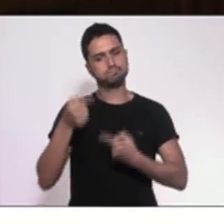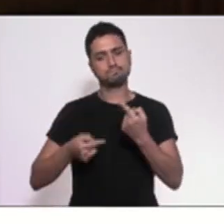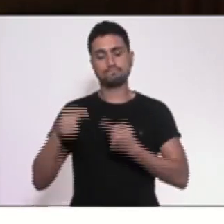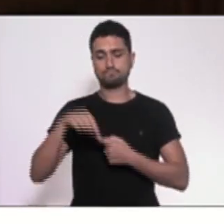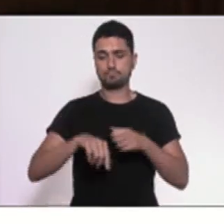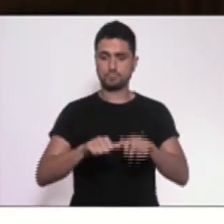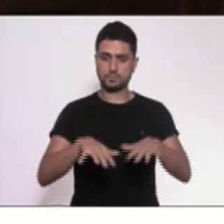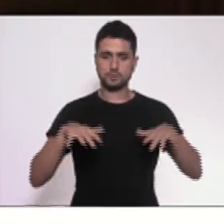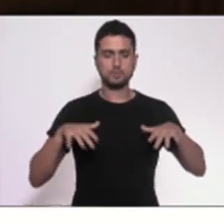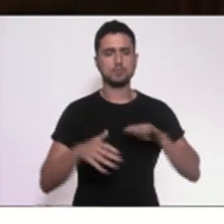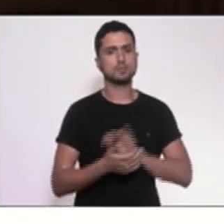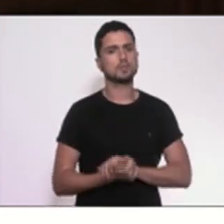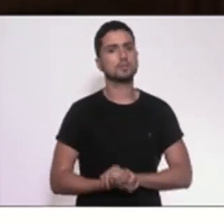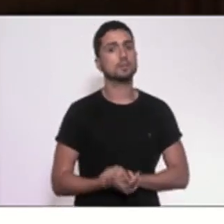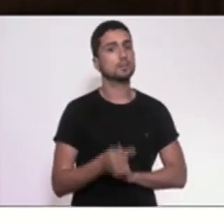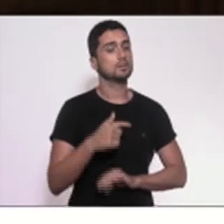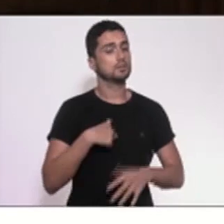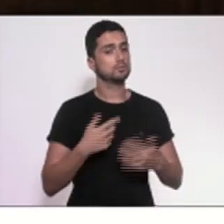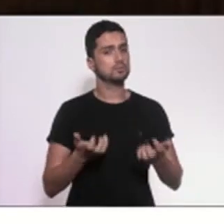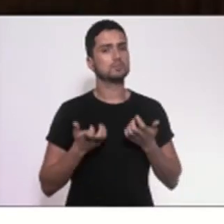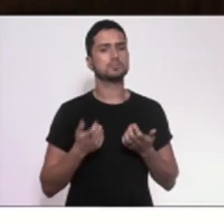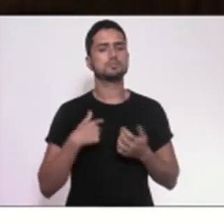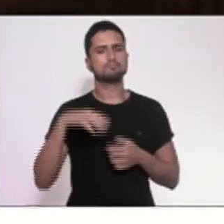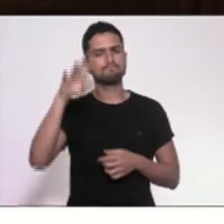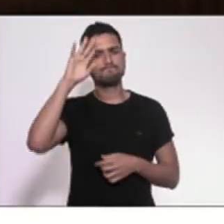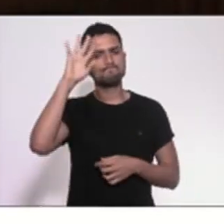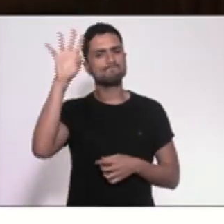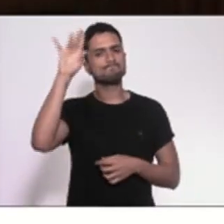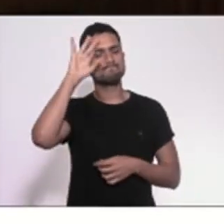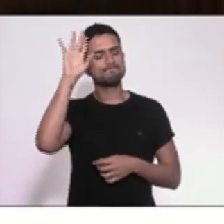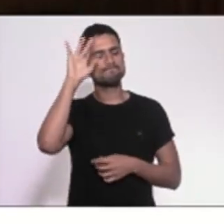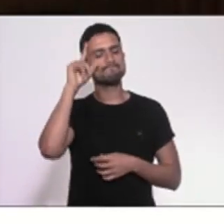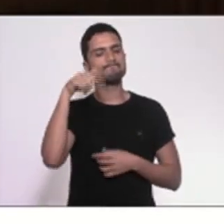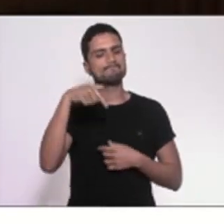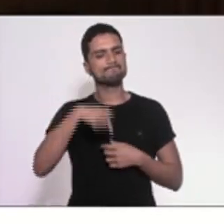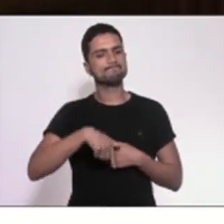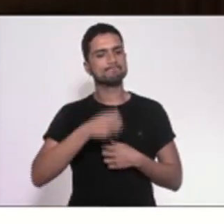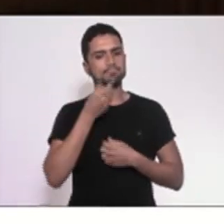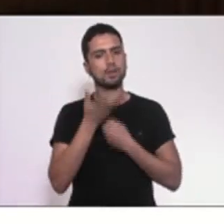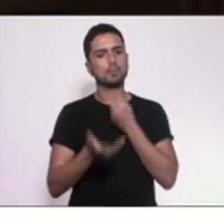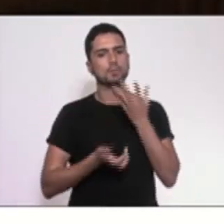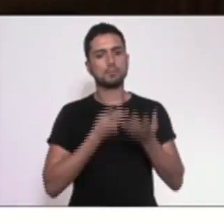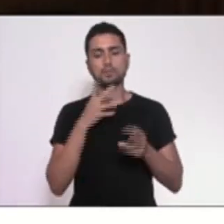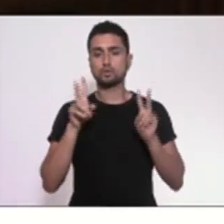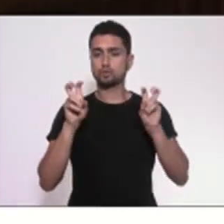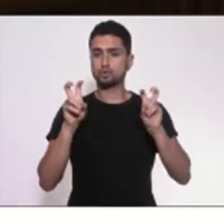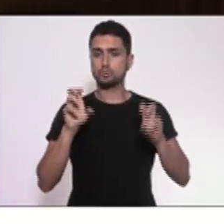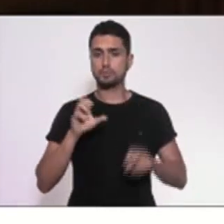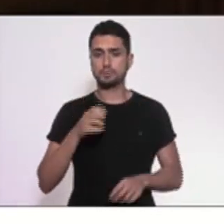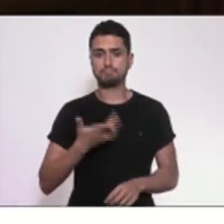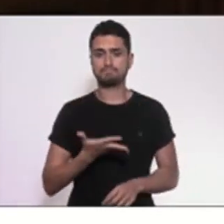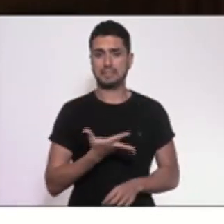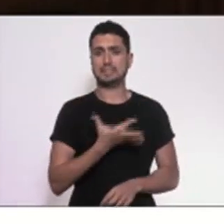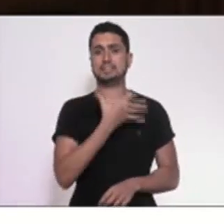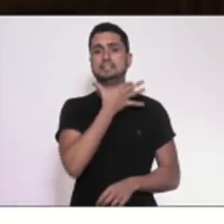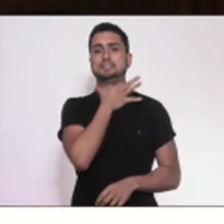eu quero trazer uma reflexão prévia, que é a reflexão sobre a crise da nossa